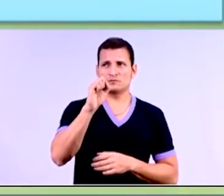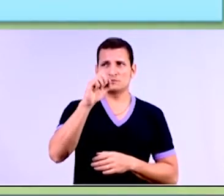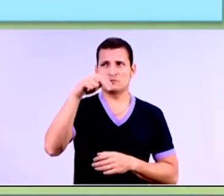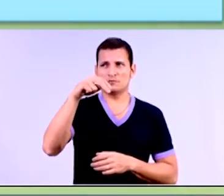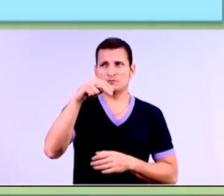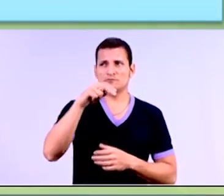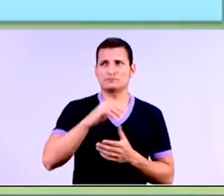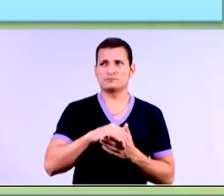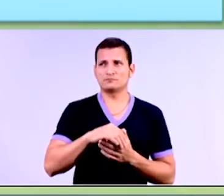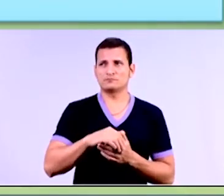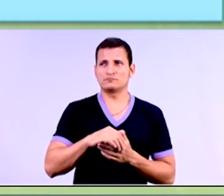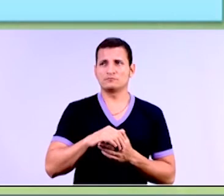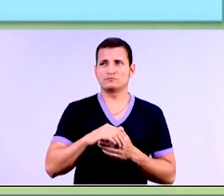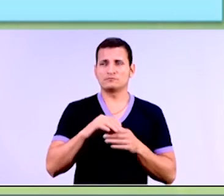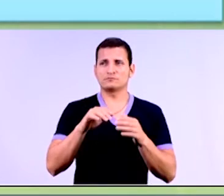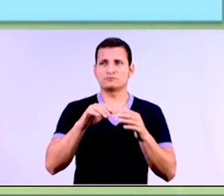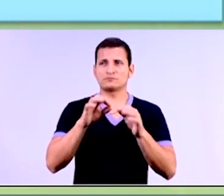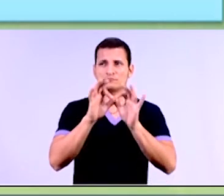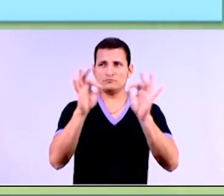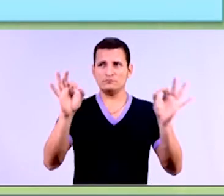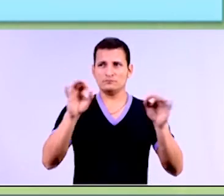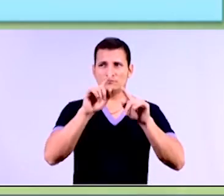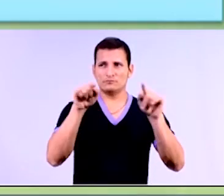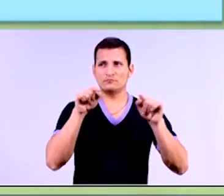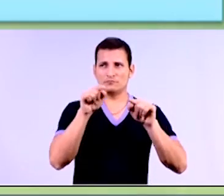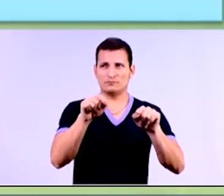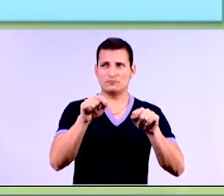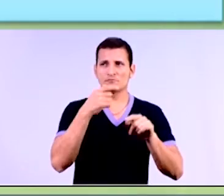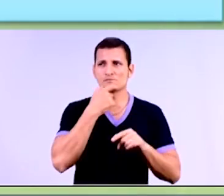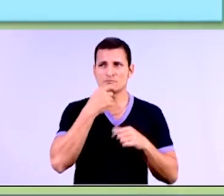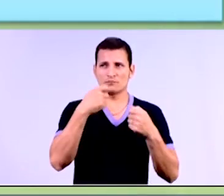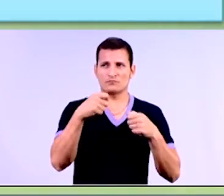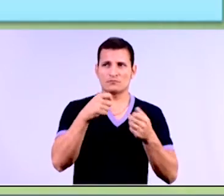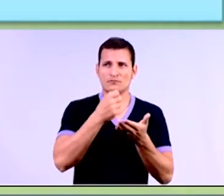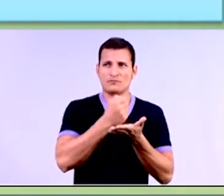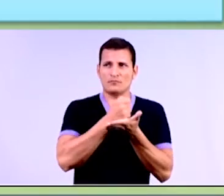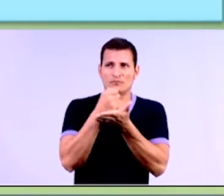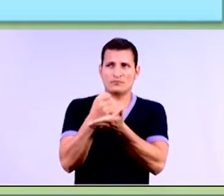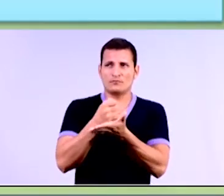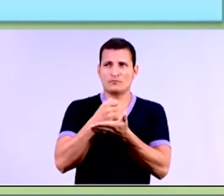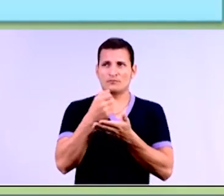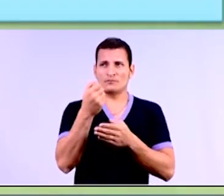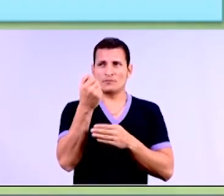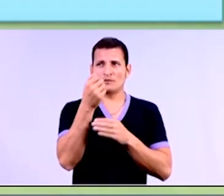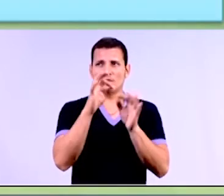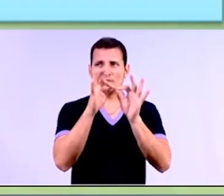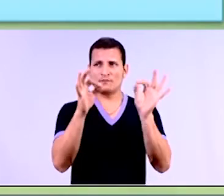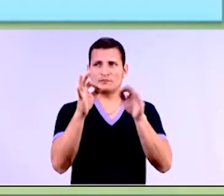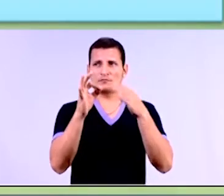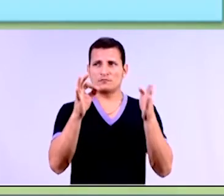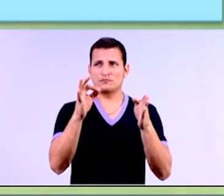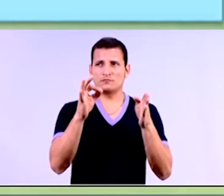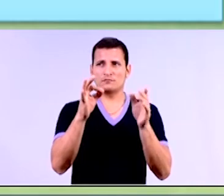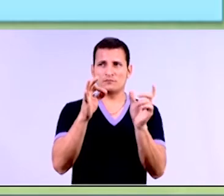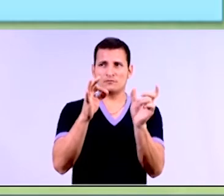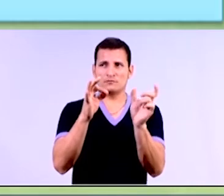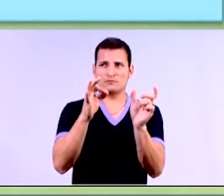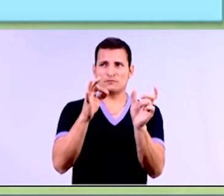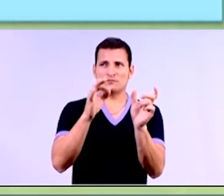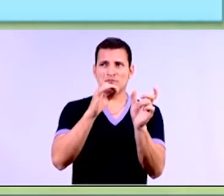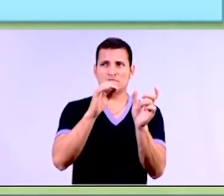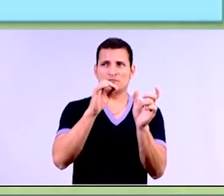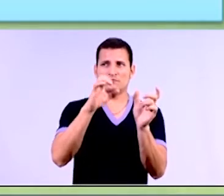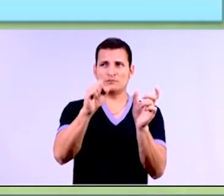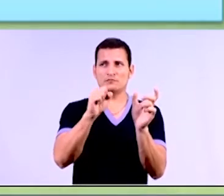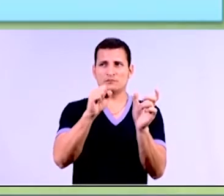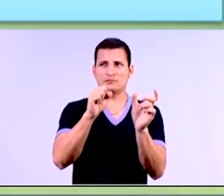que frases interrogativas em inglês eu preciso do auxiliar na frente. O auxiliar para she é does. Does she listen to music? Ela